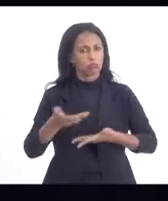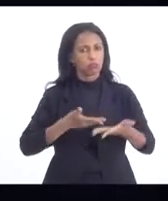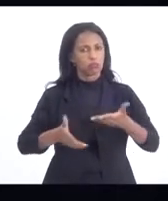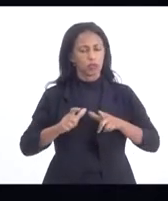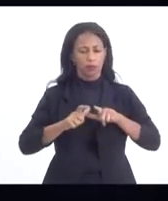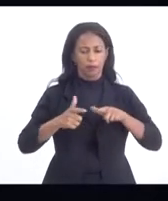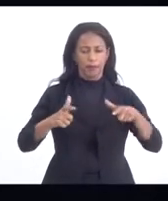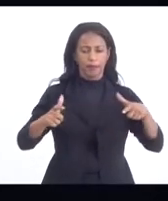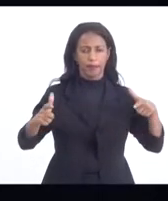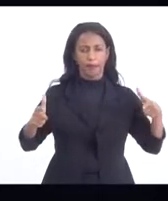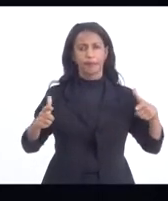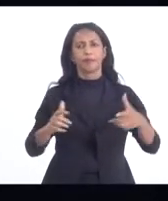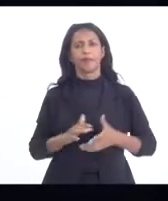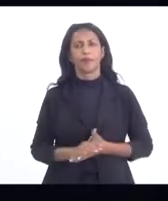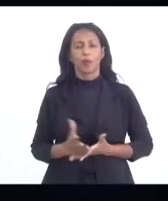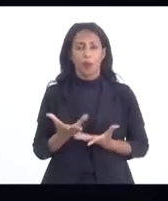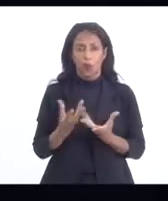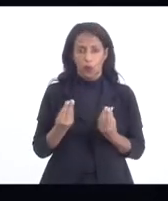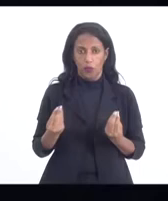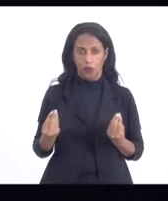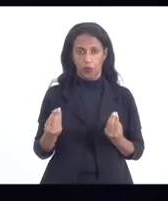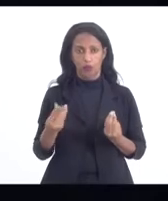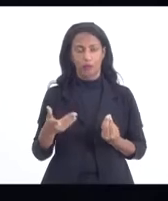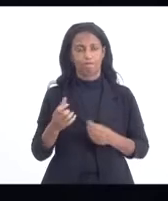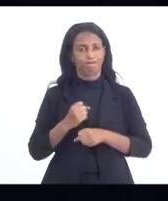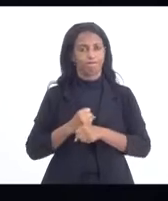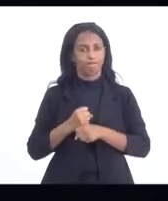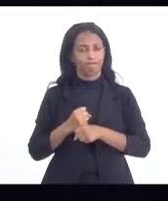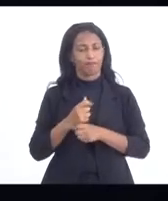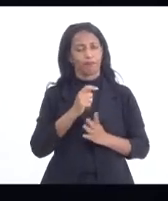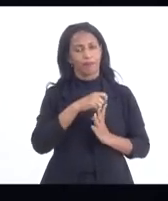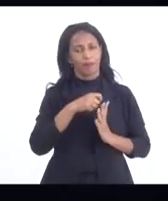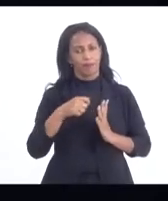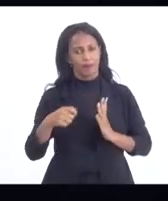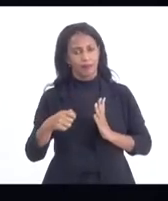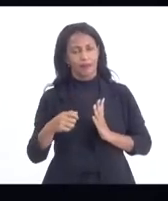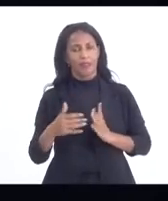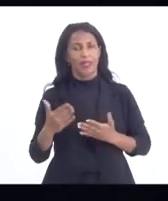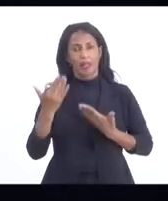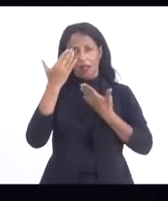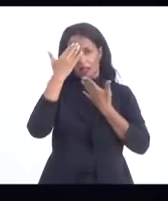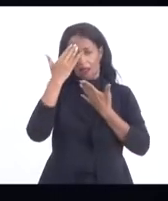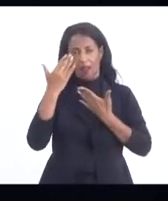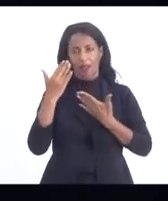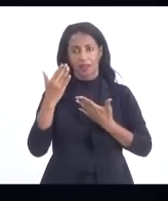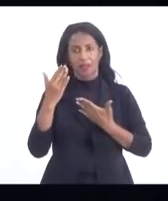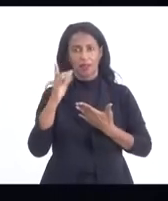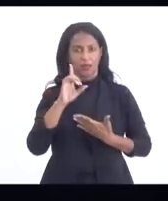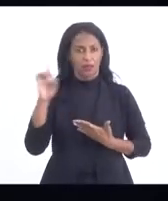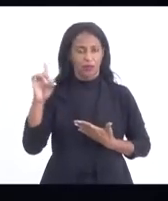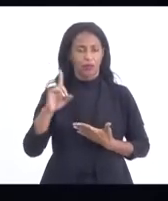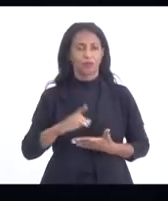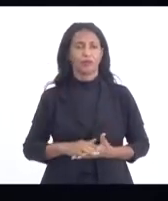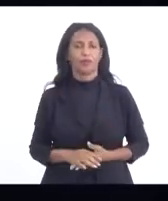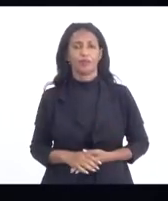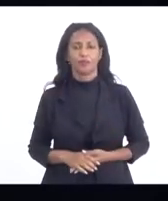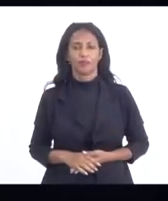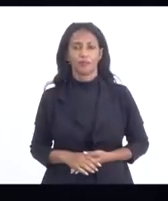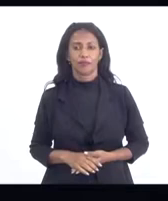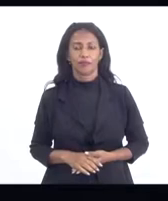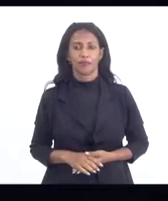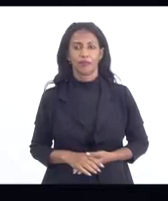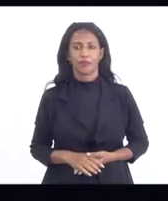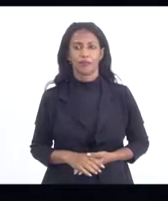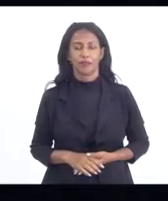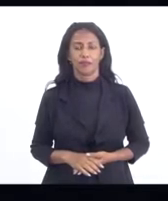tem crescido muito nesses últimos meses, né, graças a Deus. E